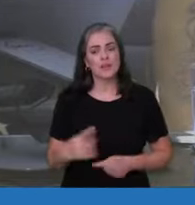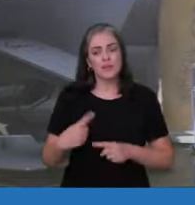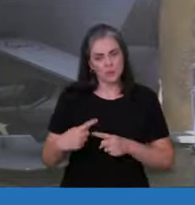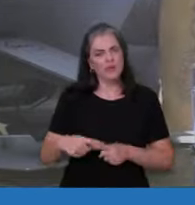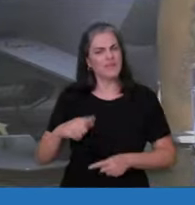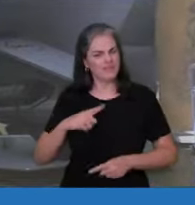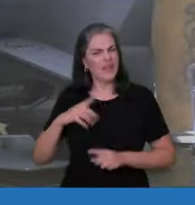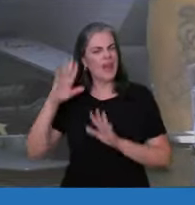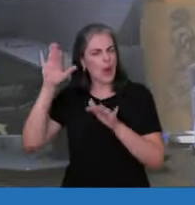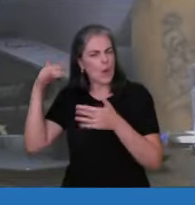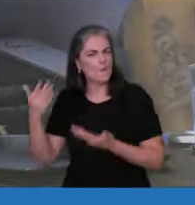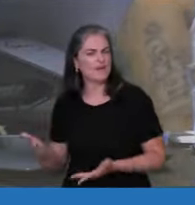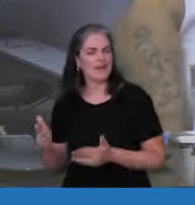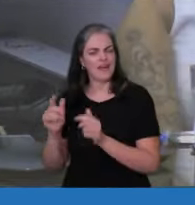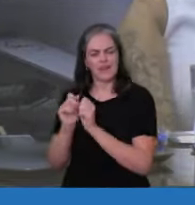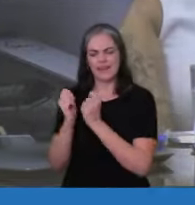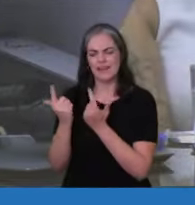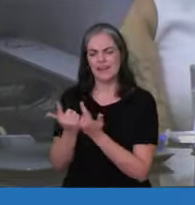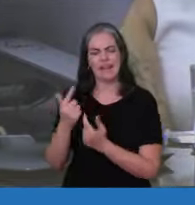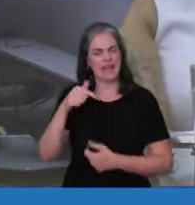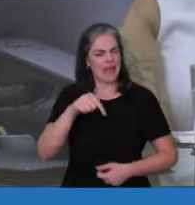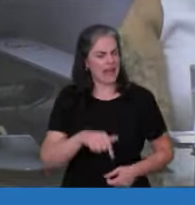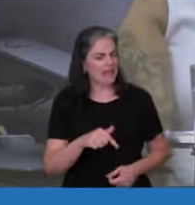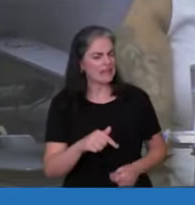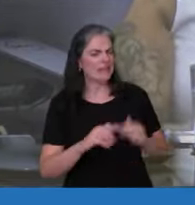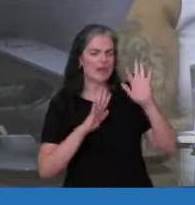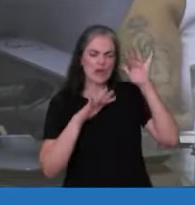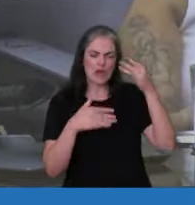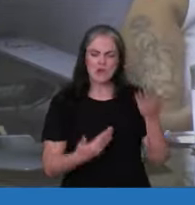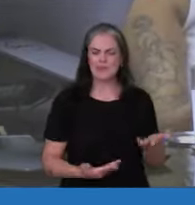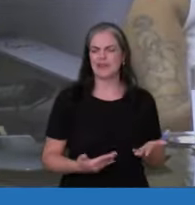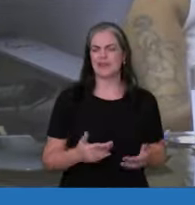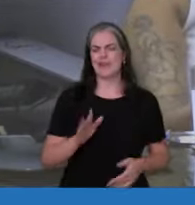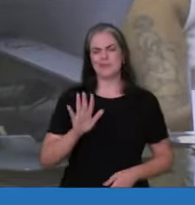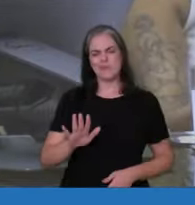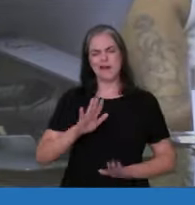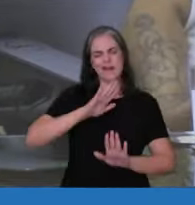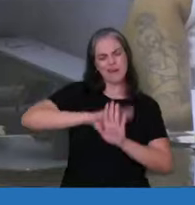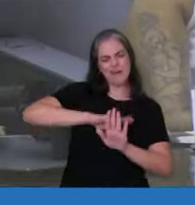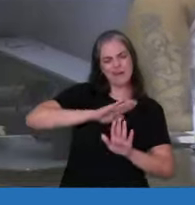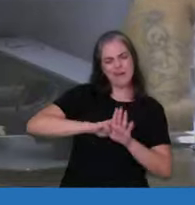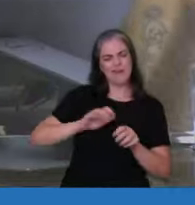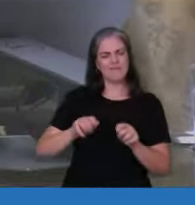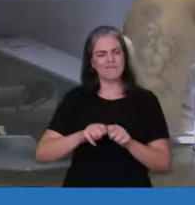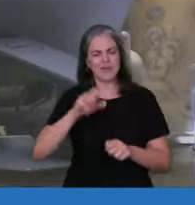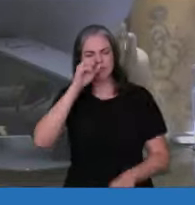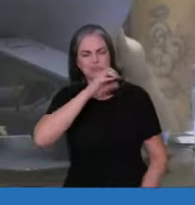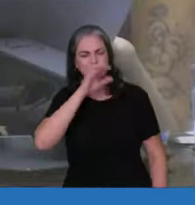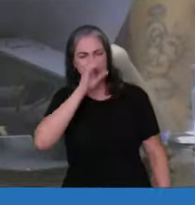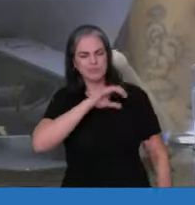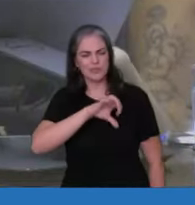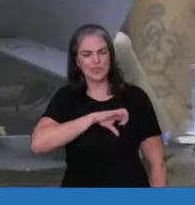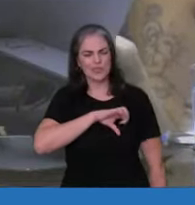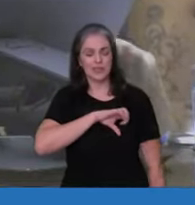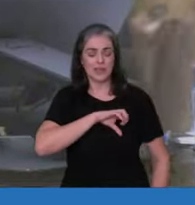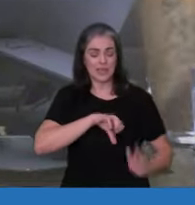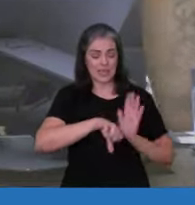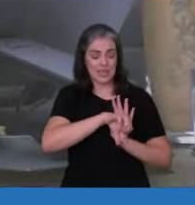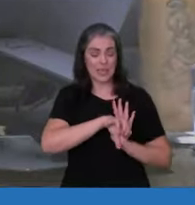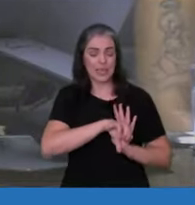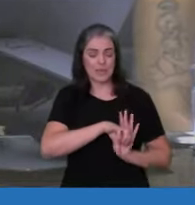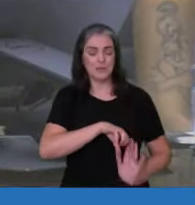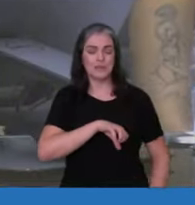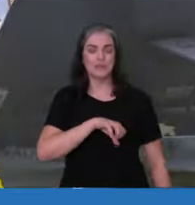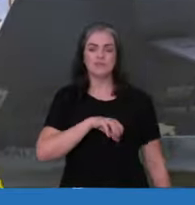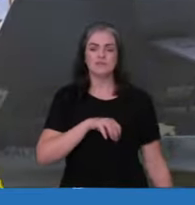ou neste ambiente, continuassem a atuar ao arrepio do crime. E políticos que homenageiam milicianos